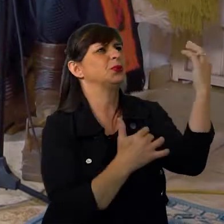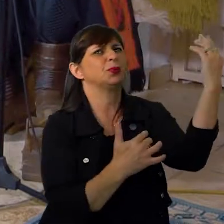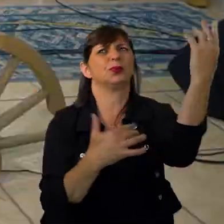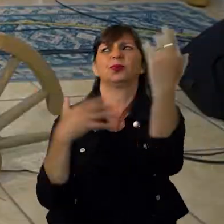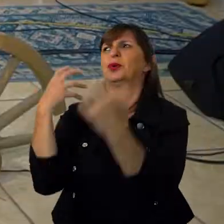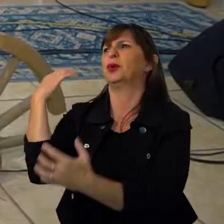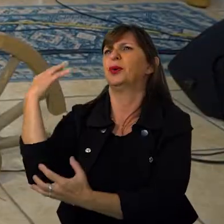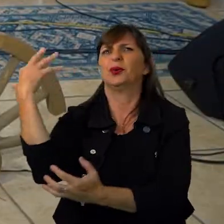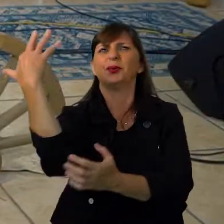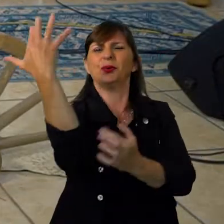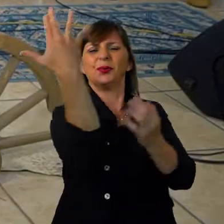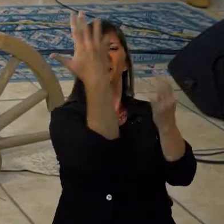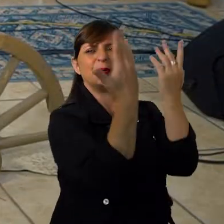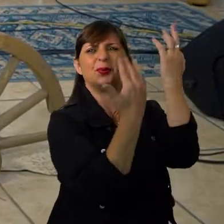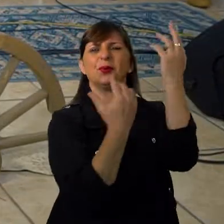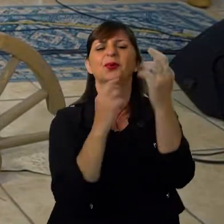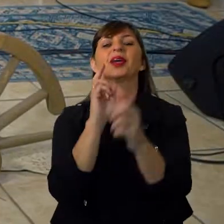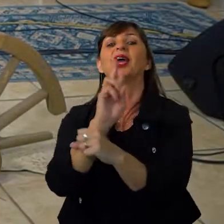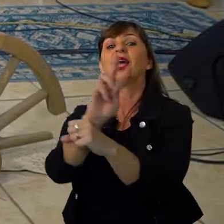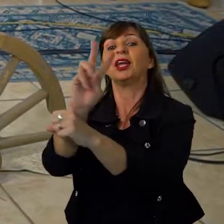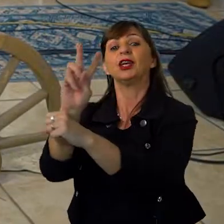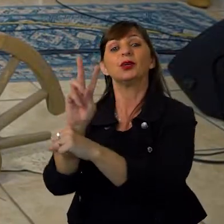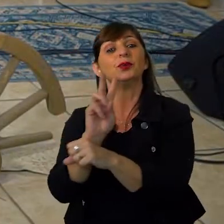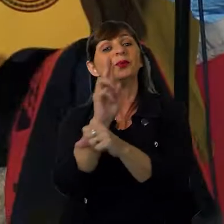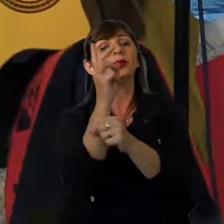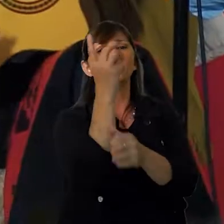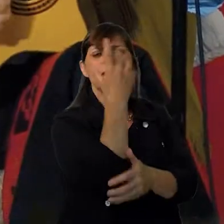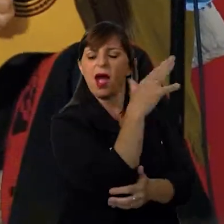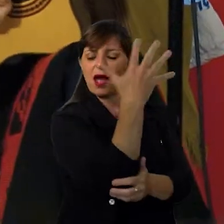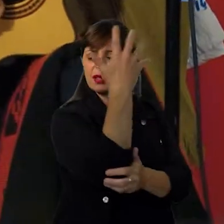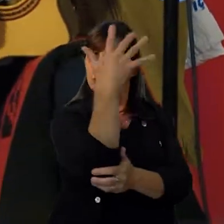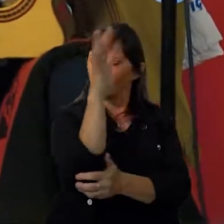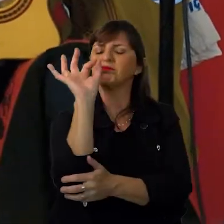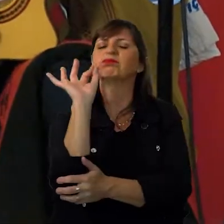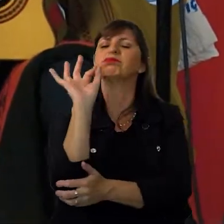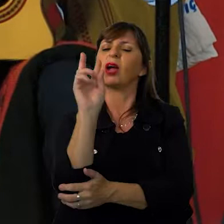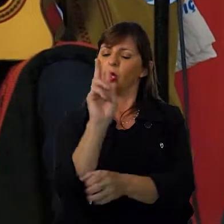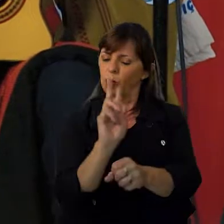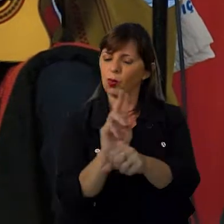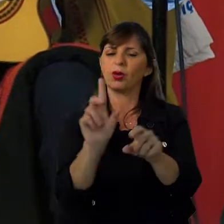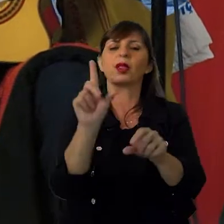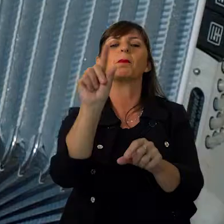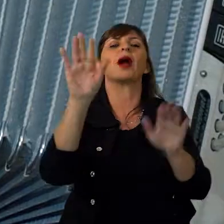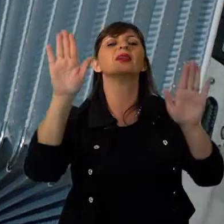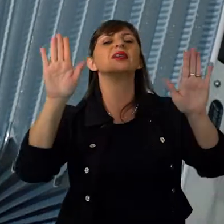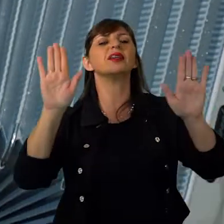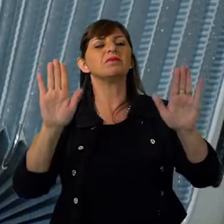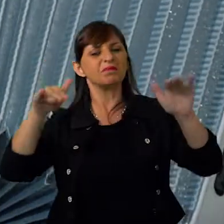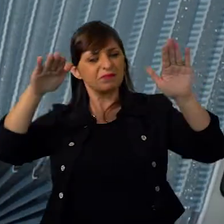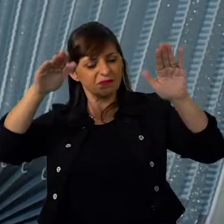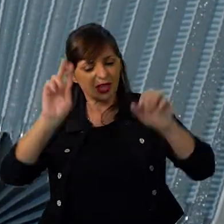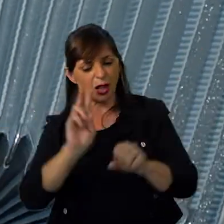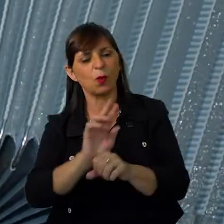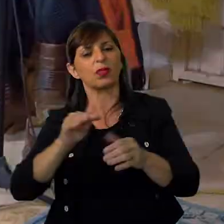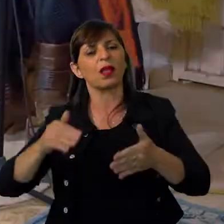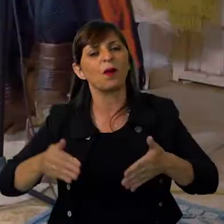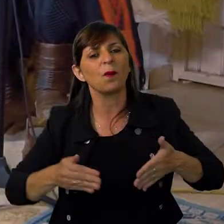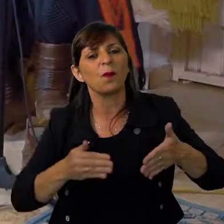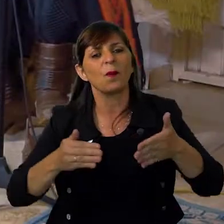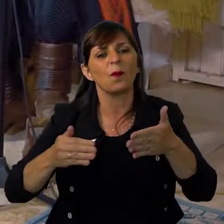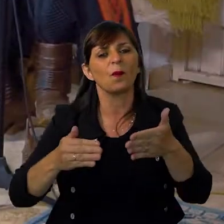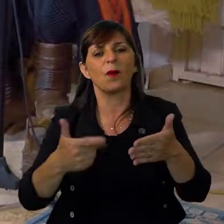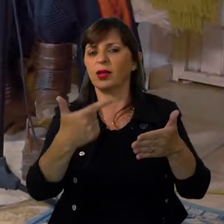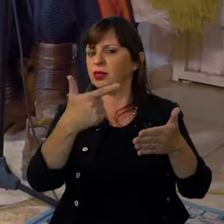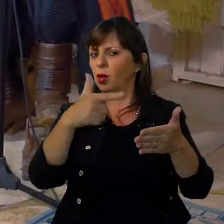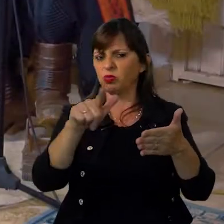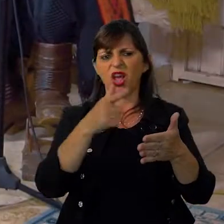Mananciais quem cuida o mato como cuidam passarinho quem cuida o rio sem